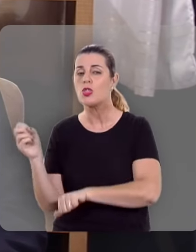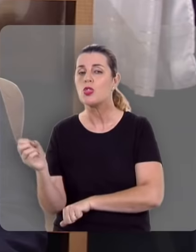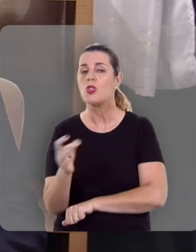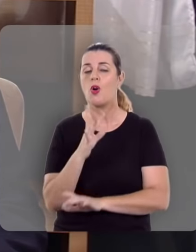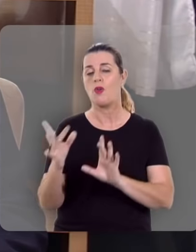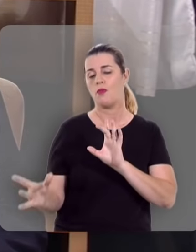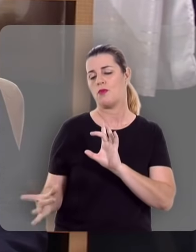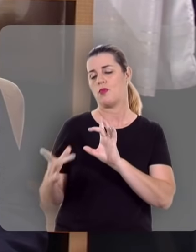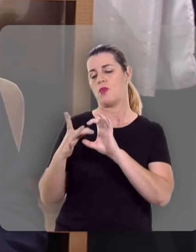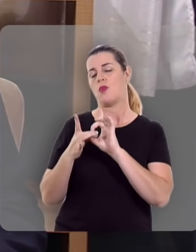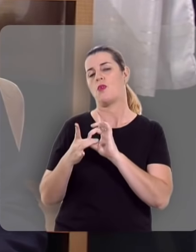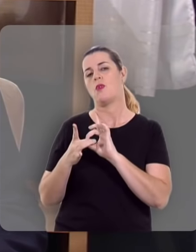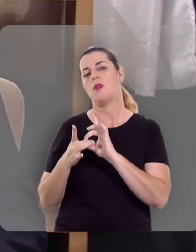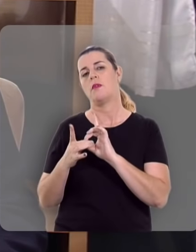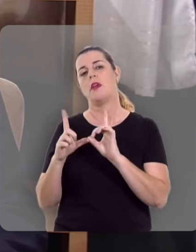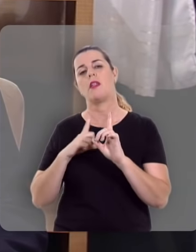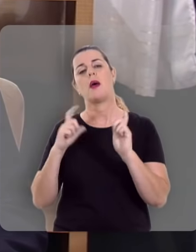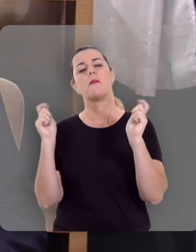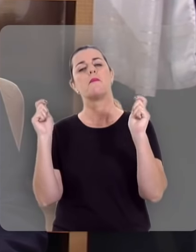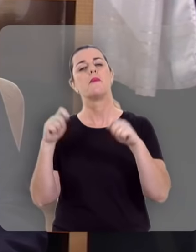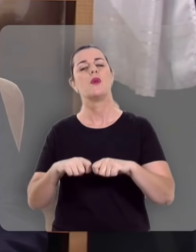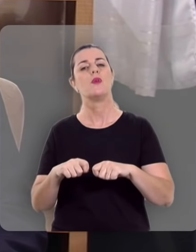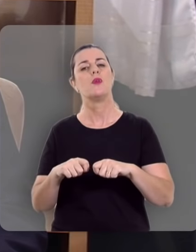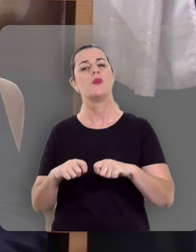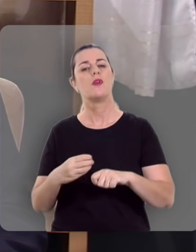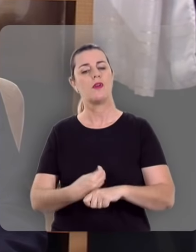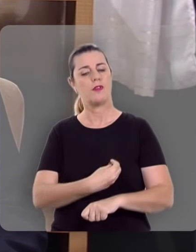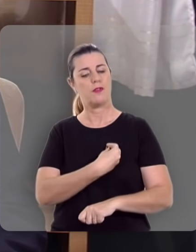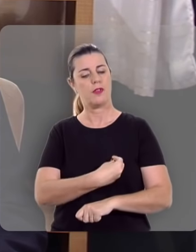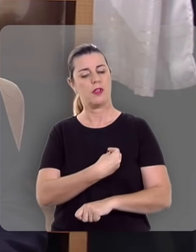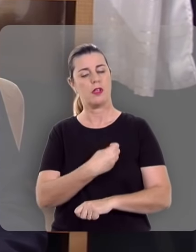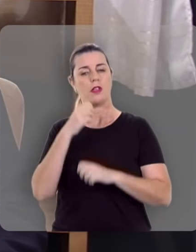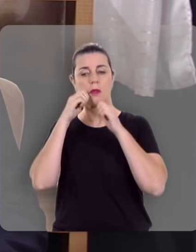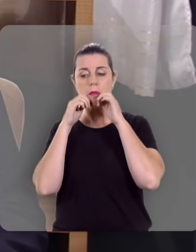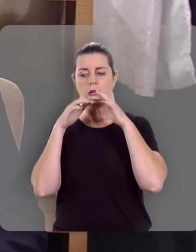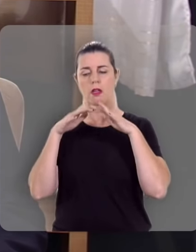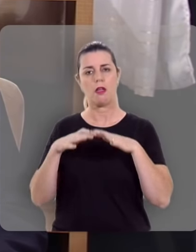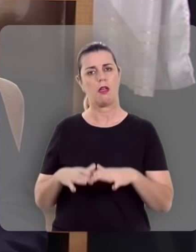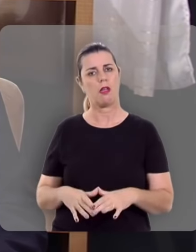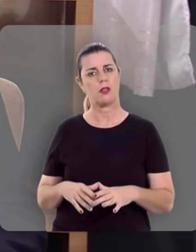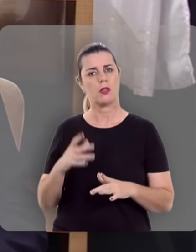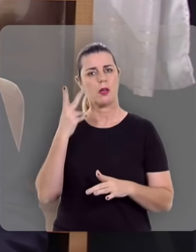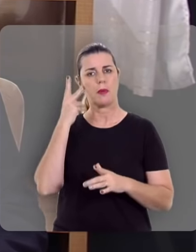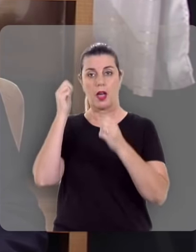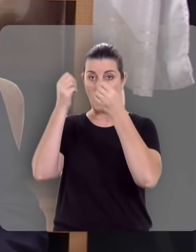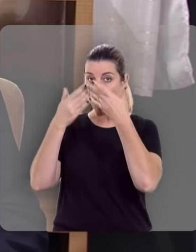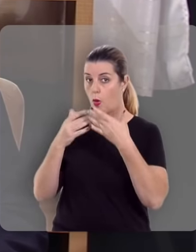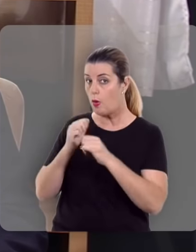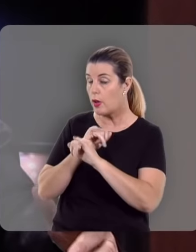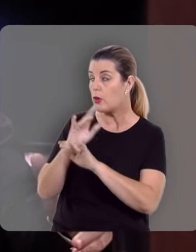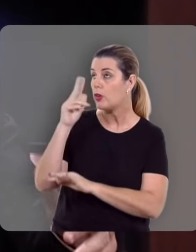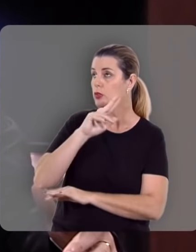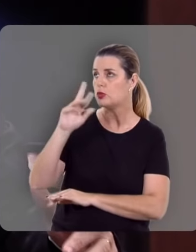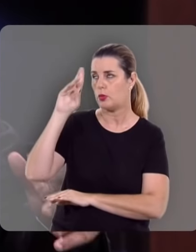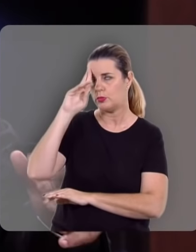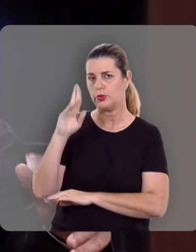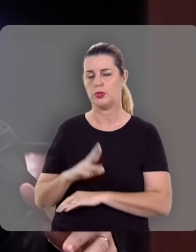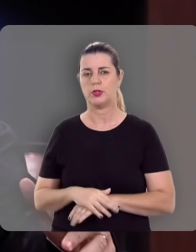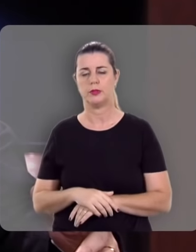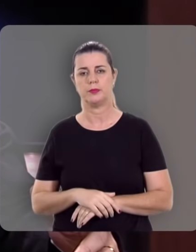Ele e te dá a possibilidade de viver uma vida abençoada para a honra e para a glória do nome de Jesus. E quando